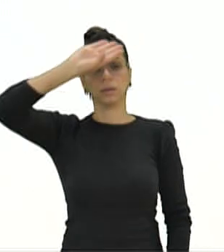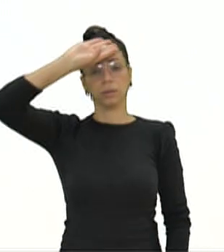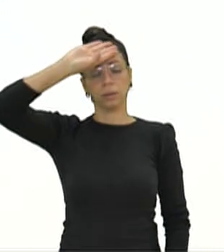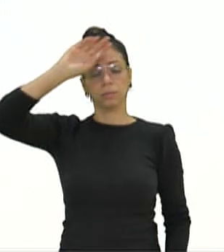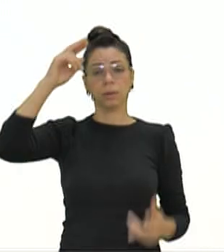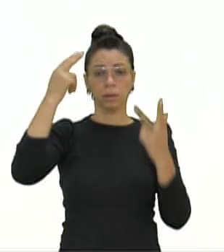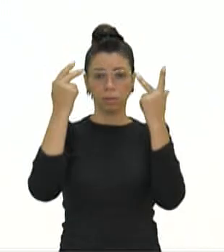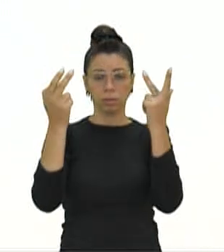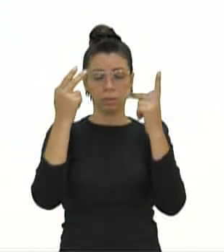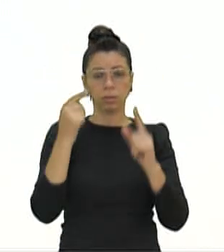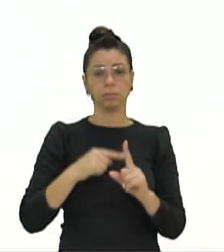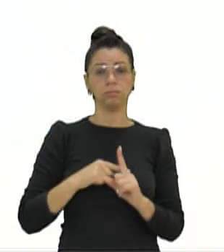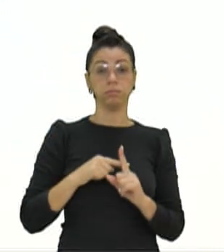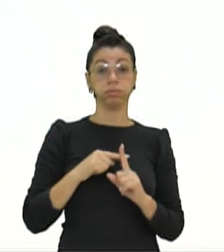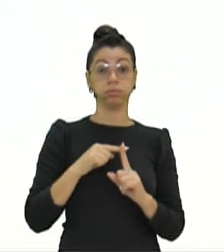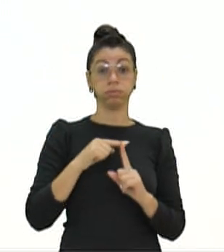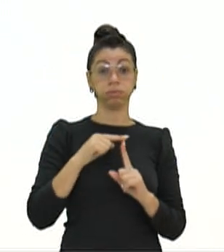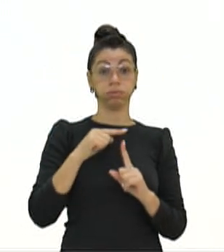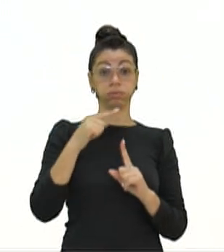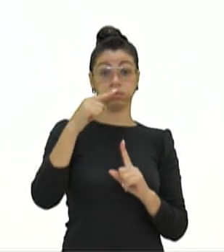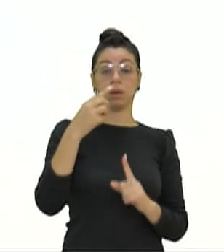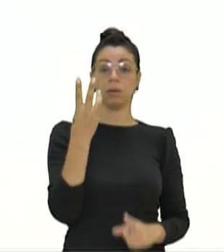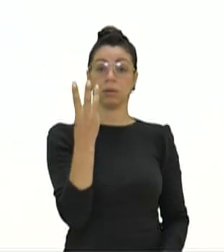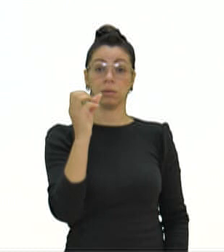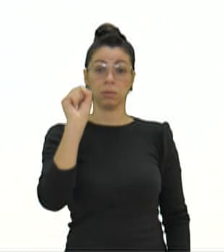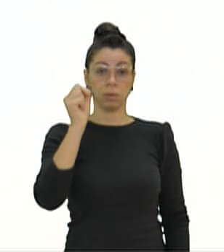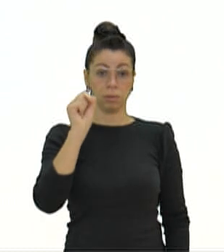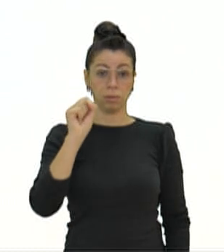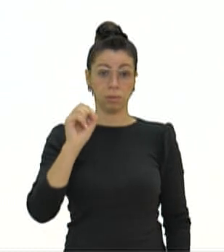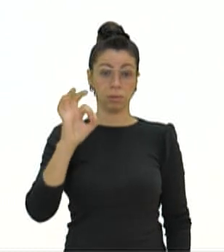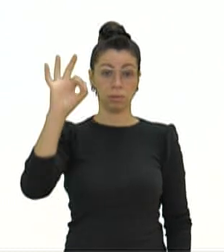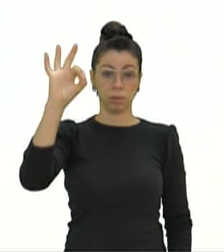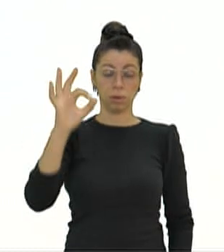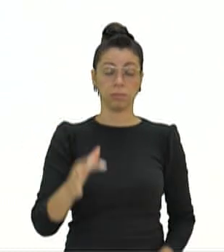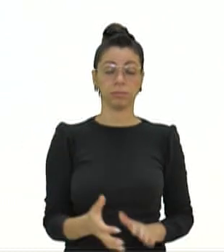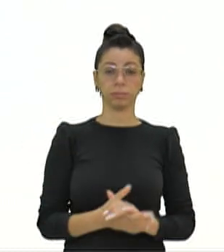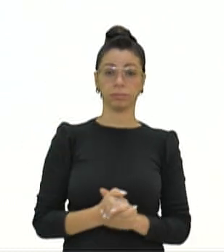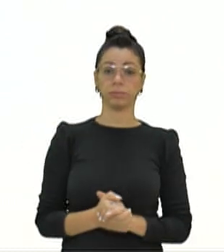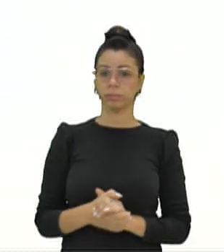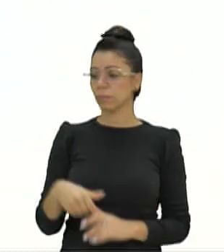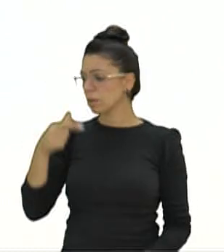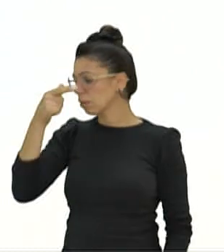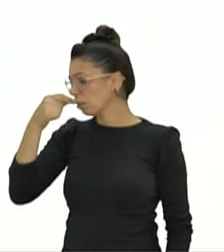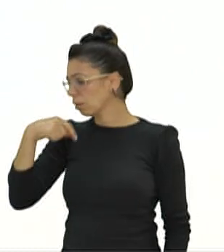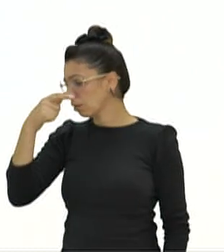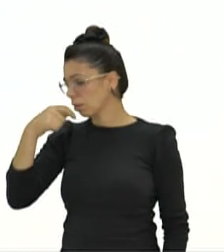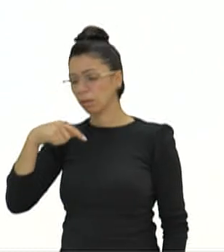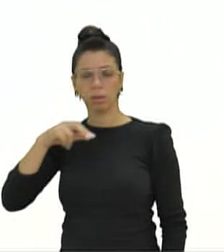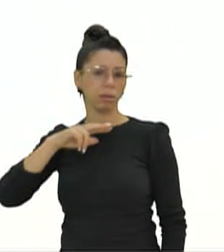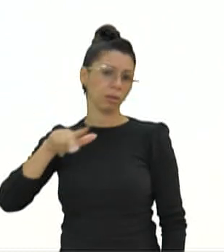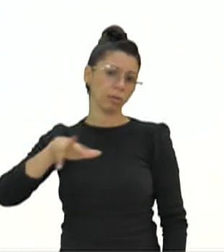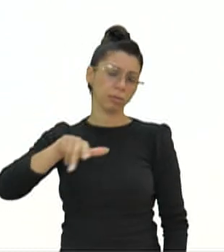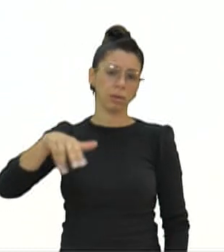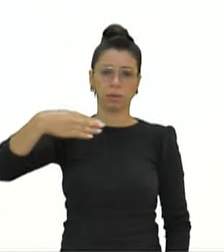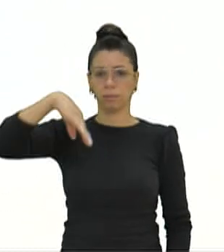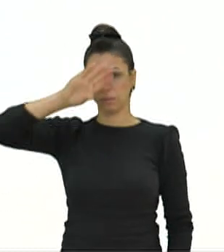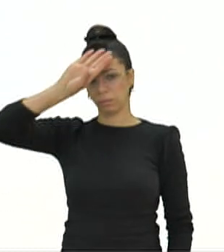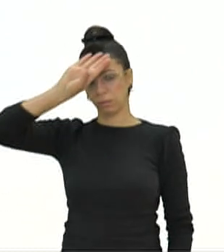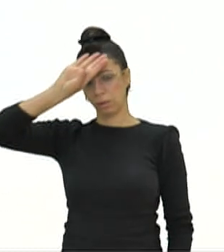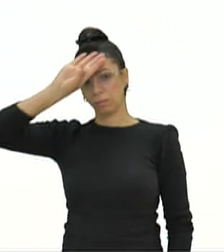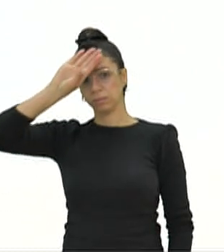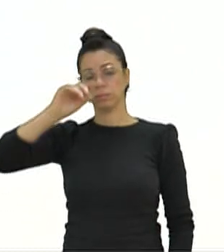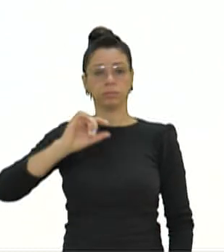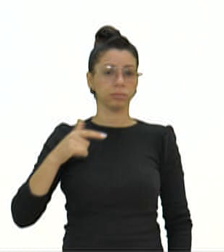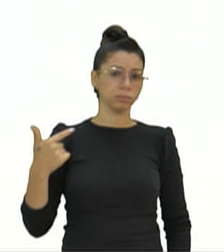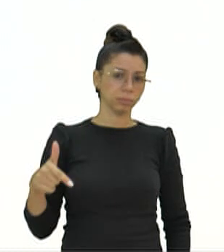comum. Febre alta, inclusive, né? De 38 graus aí. No resfriado é muito raro, a pessoa tem alguns sintomas, mas a febre não